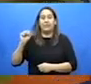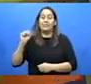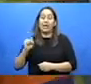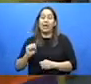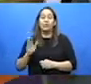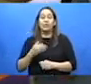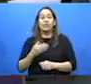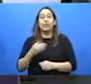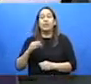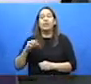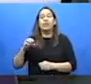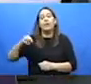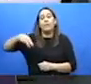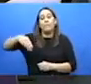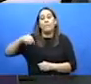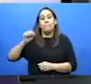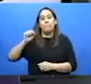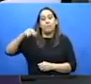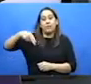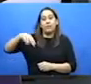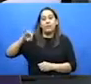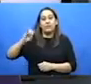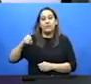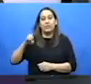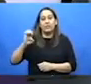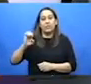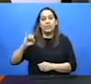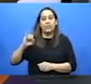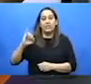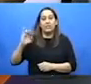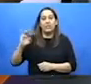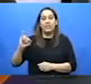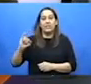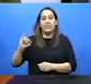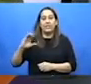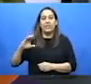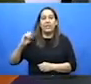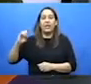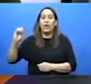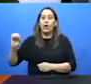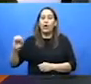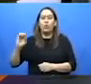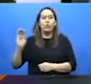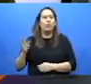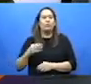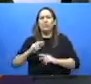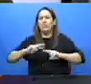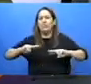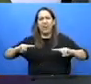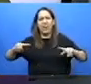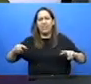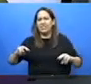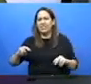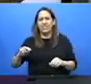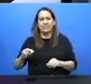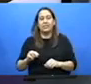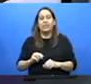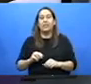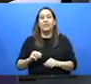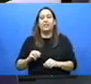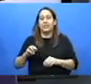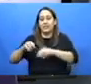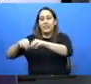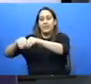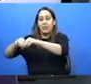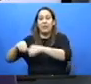o coentro. Então, principalmente aqueles temperos que nós utilizamos na nossa alimentação. Vários deles